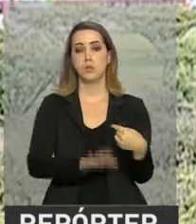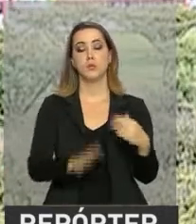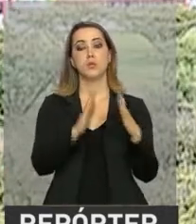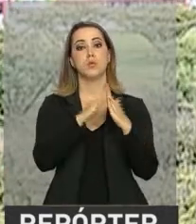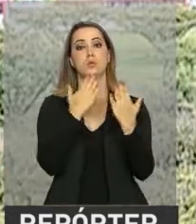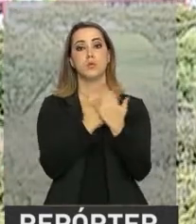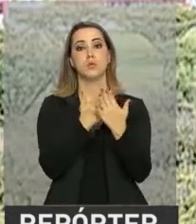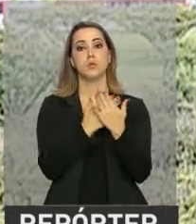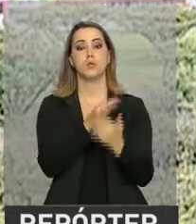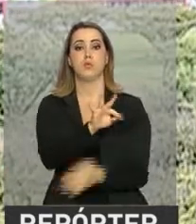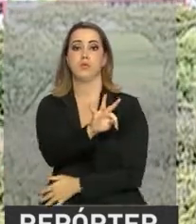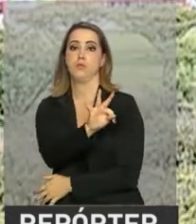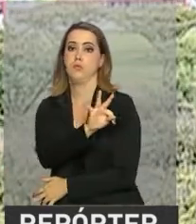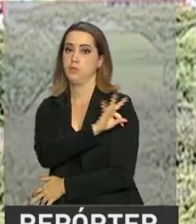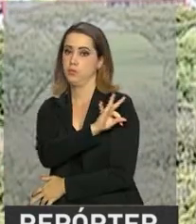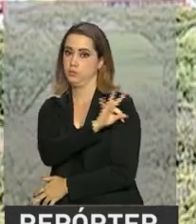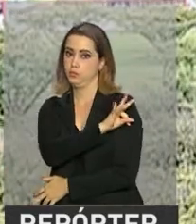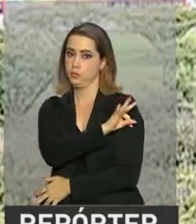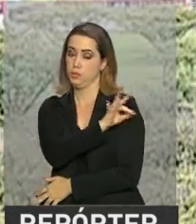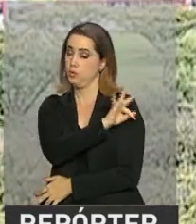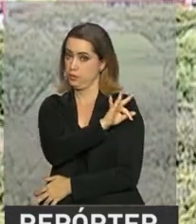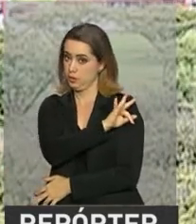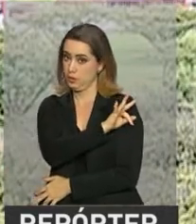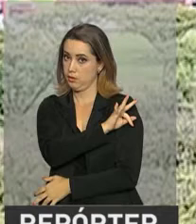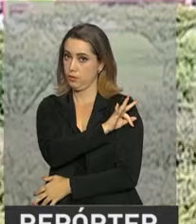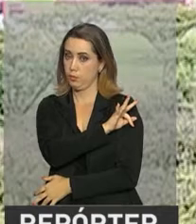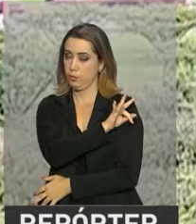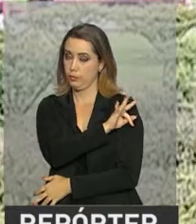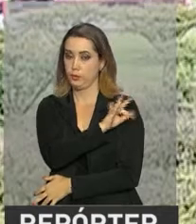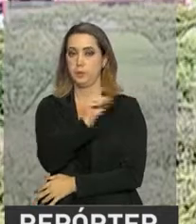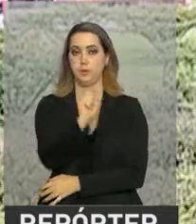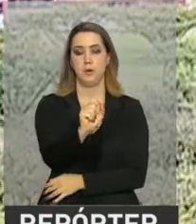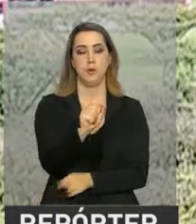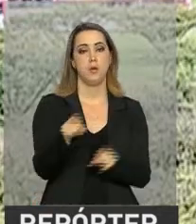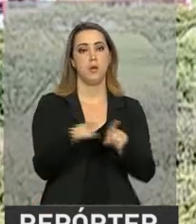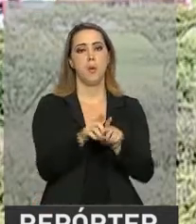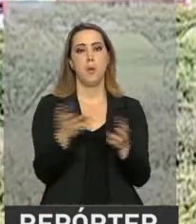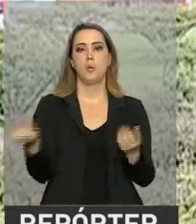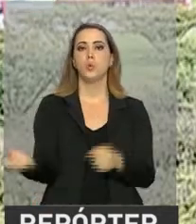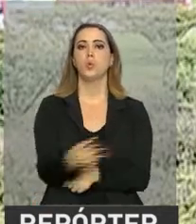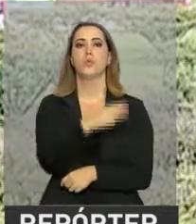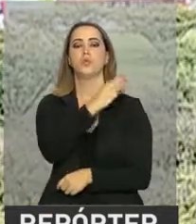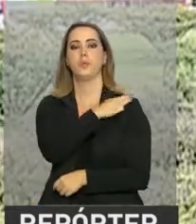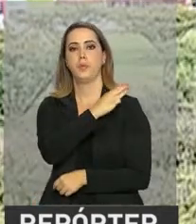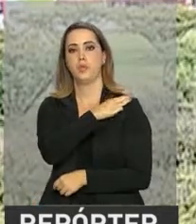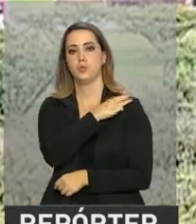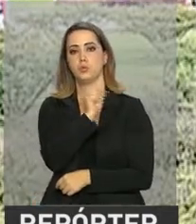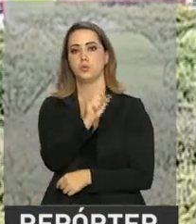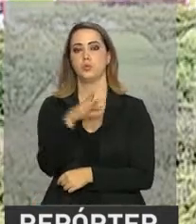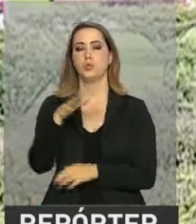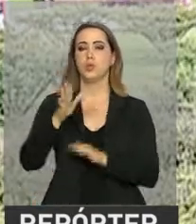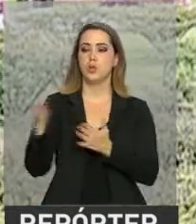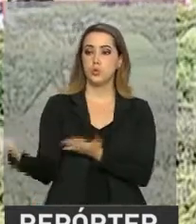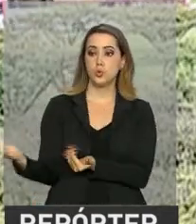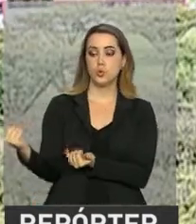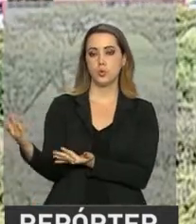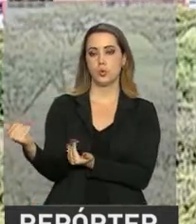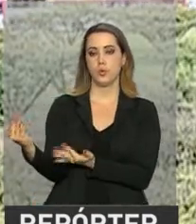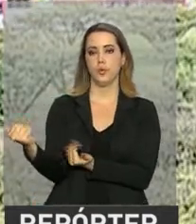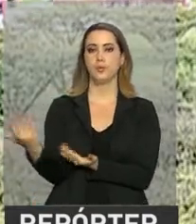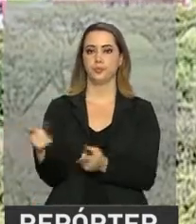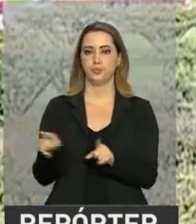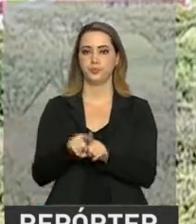ensino fundamental. Já o ensino médio inovador é oferecido, é claro, para estudantes do ensino médio e em